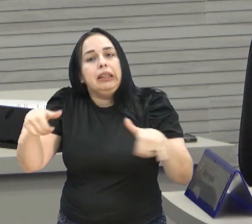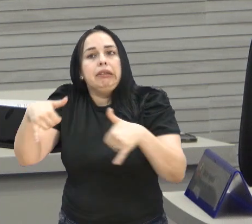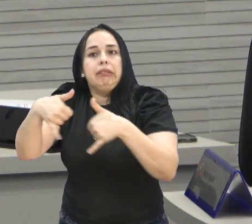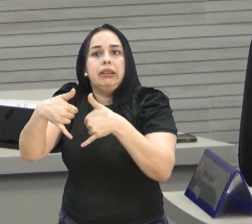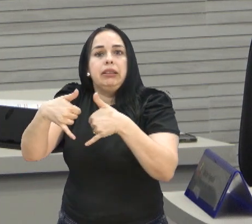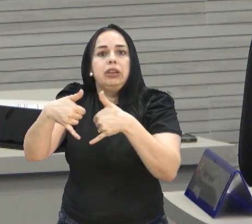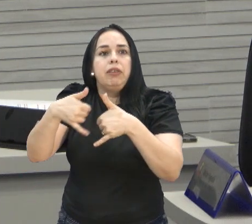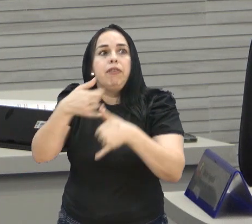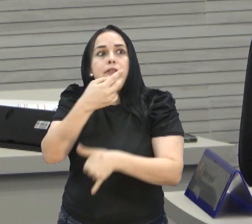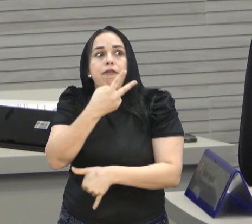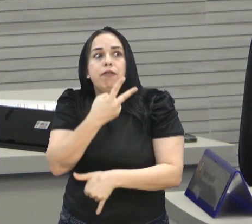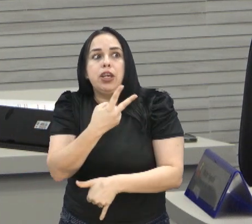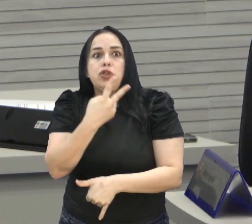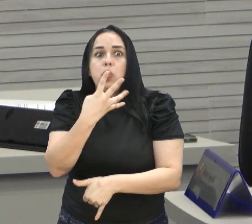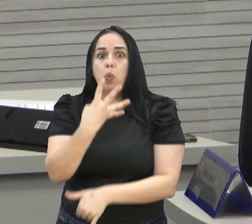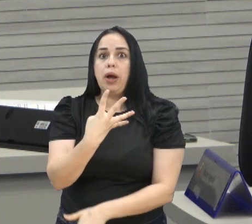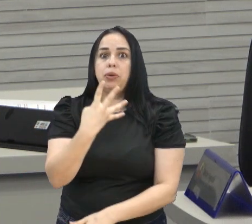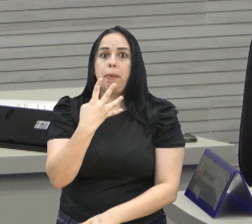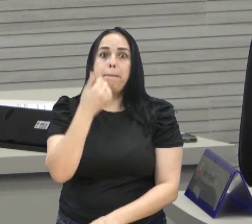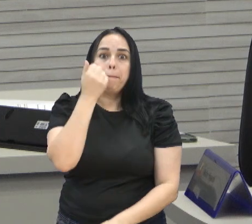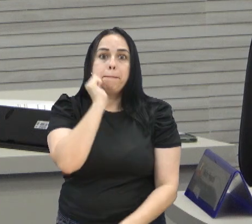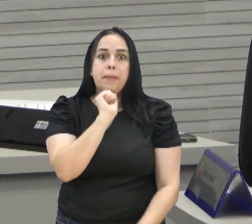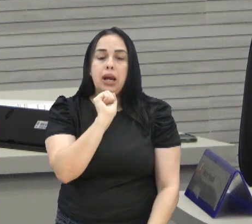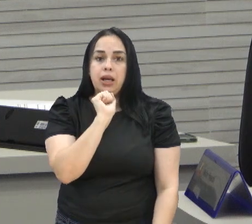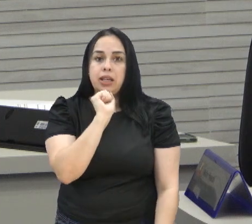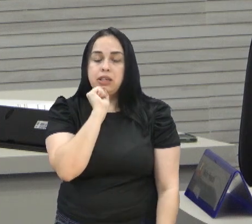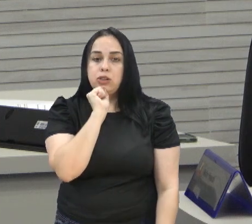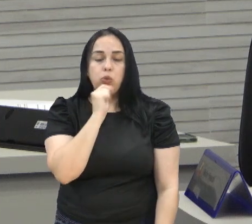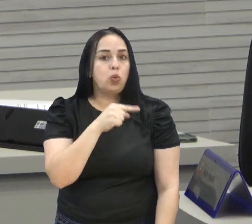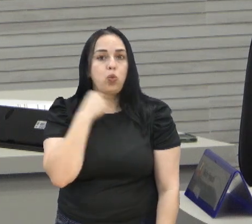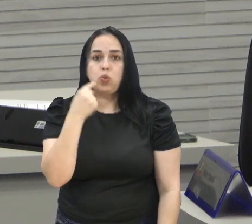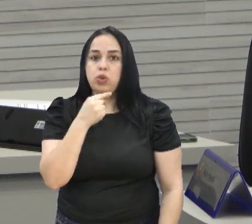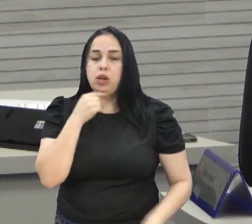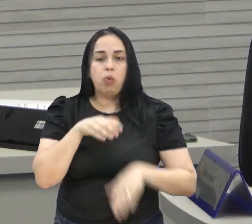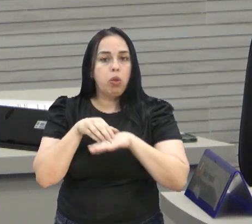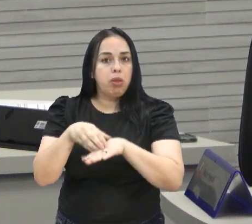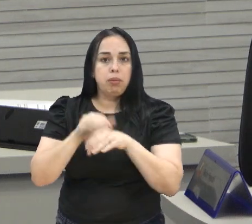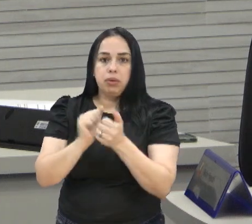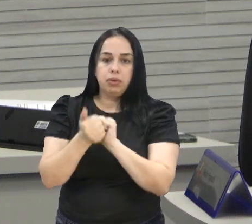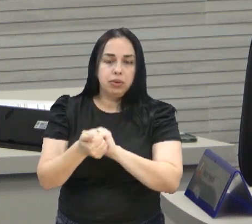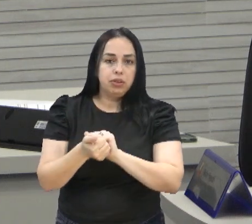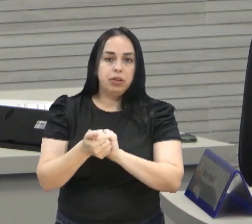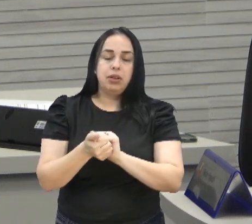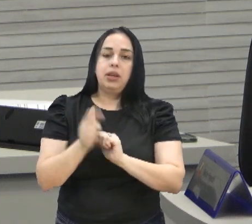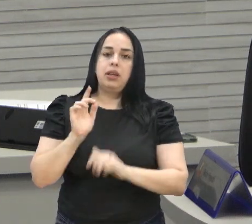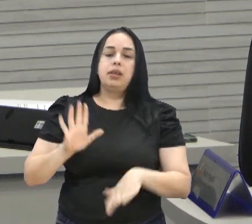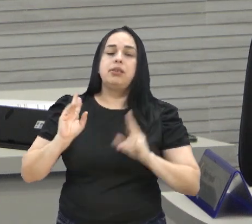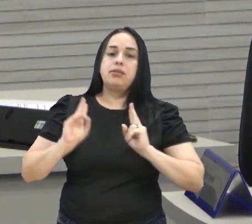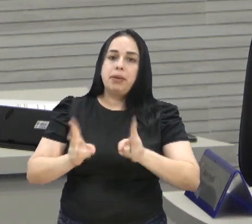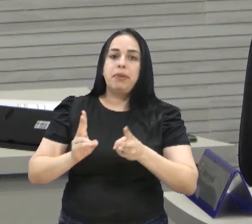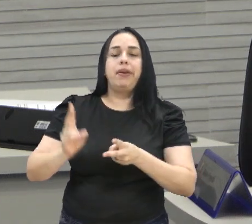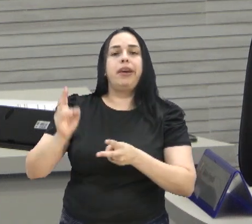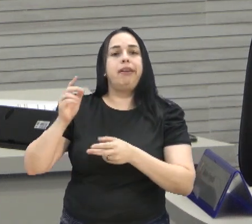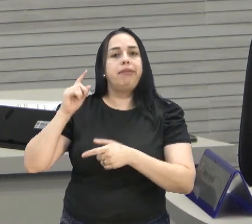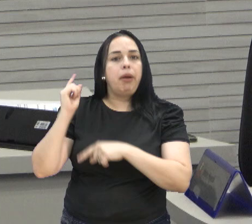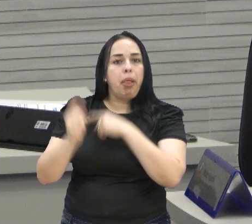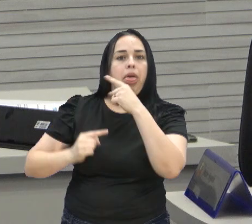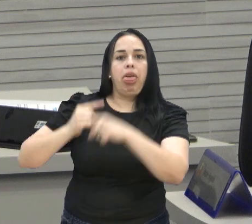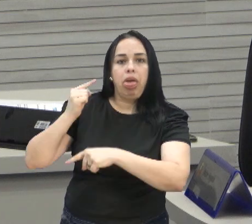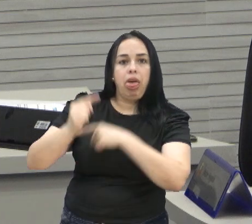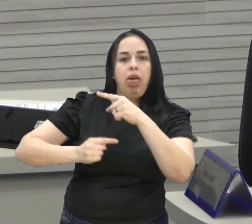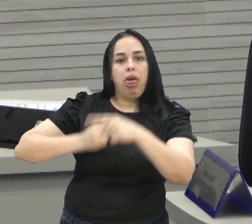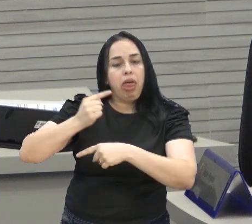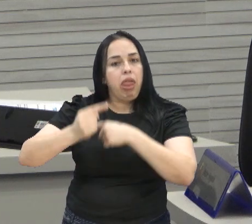de 24 mães ficaram sem um transporte adaptado. E essa novela só vai aumentando, né? Uma novela de terror. Não